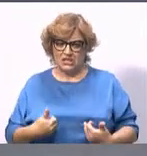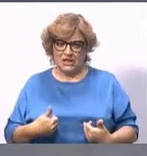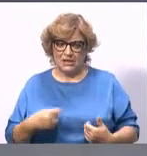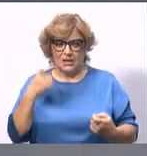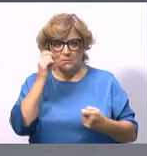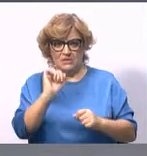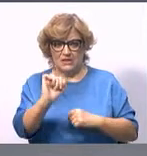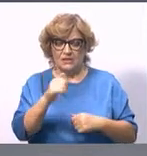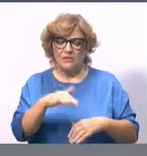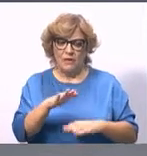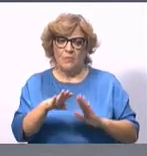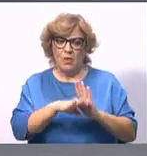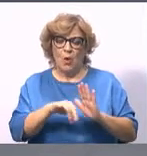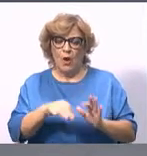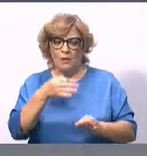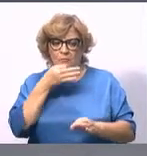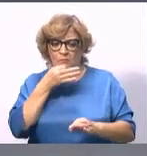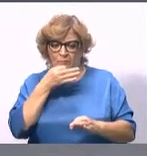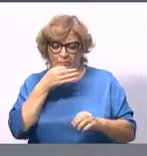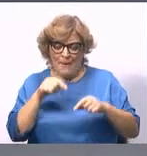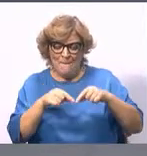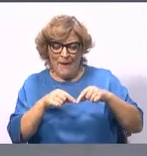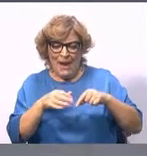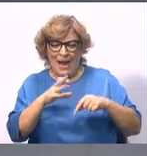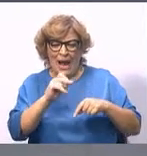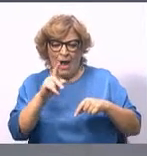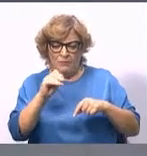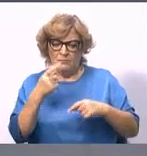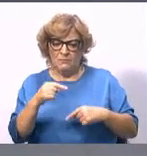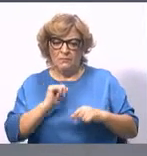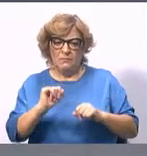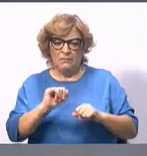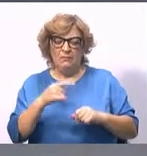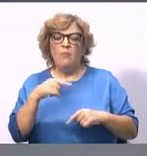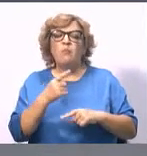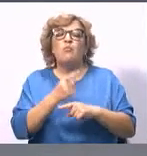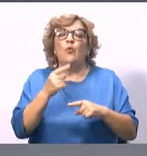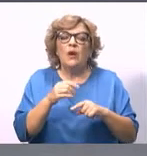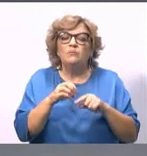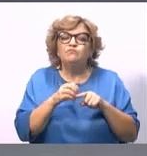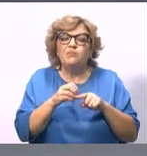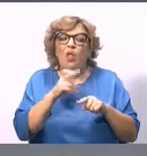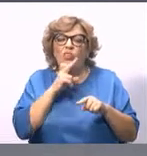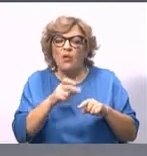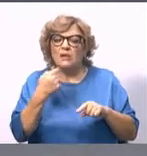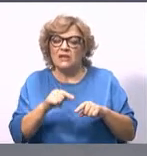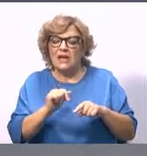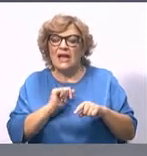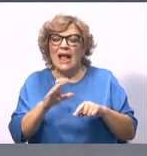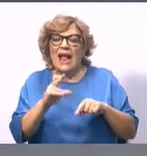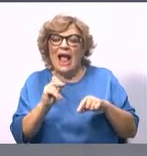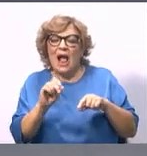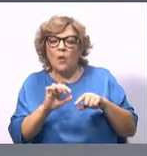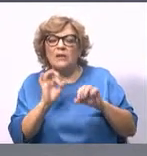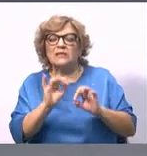a pensar em si, vamos no programa de hoje falar de calos e calosidades. Porque se formam, é possível prevenir o aparecimento de calos, qual